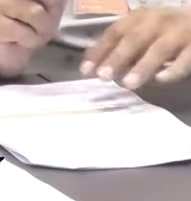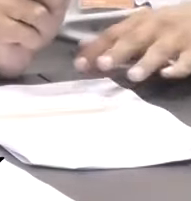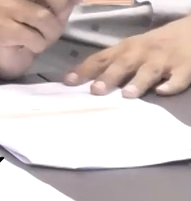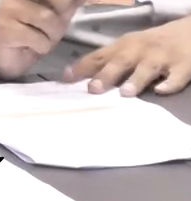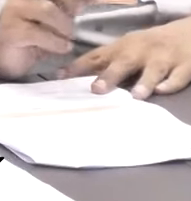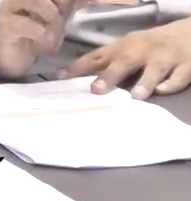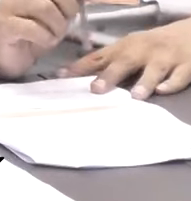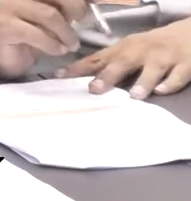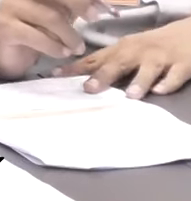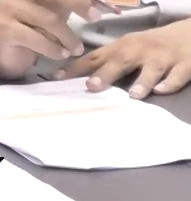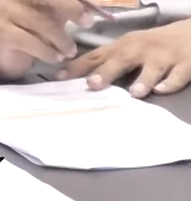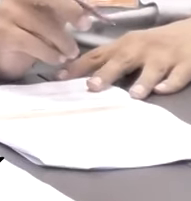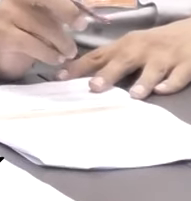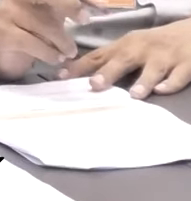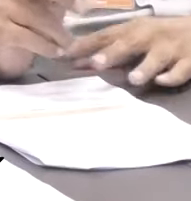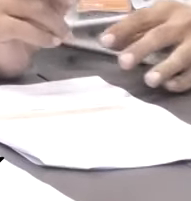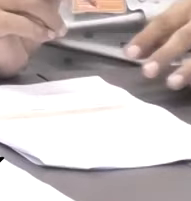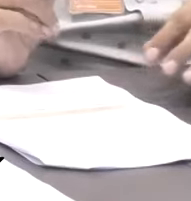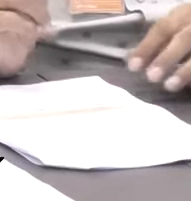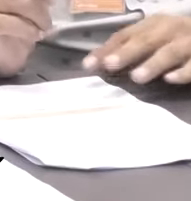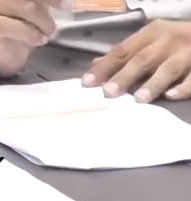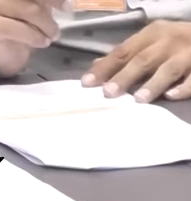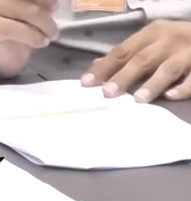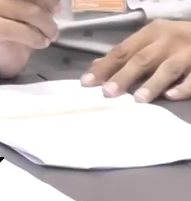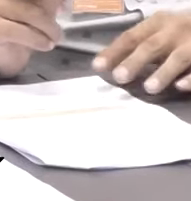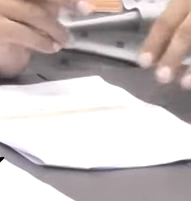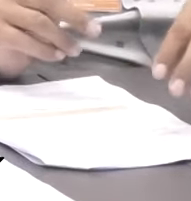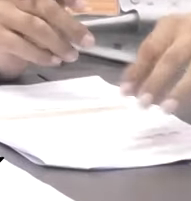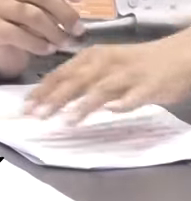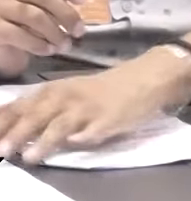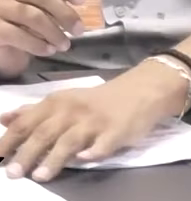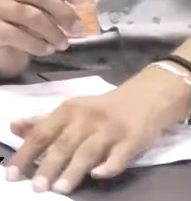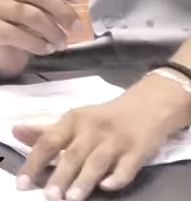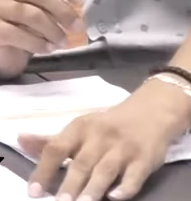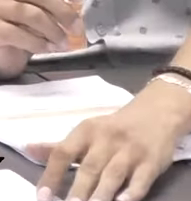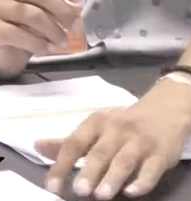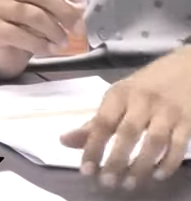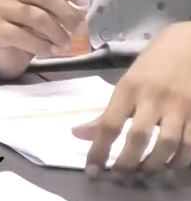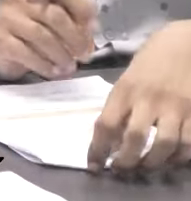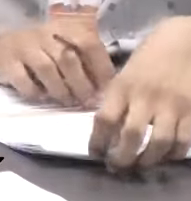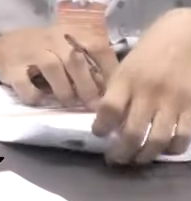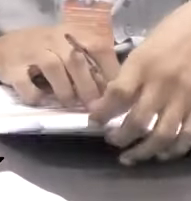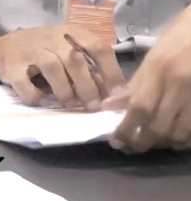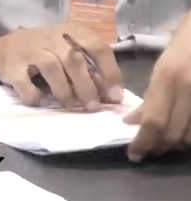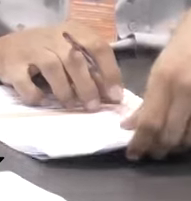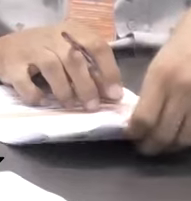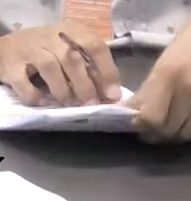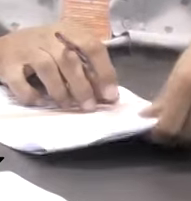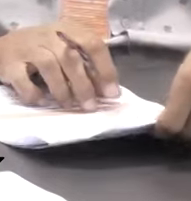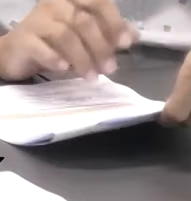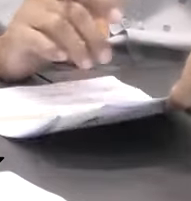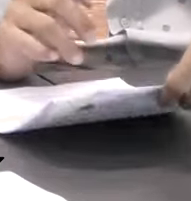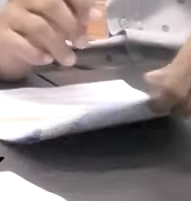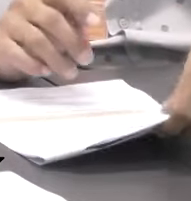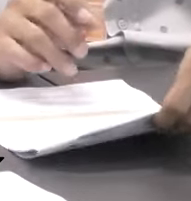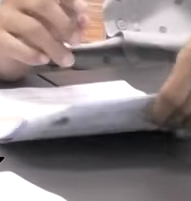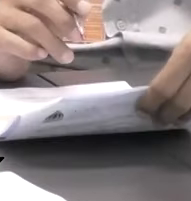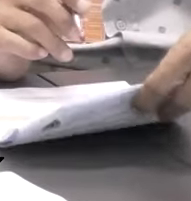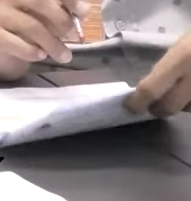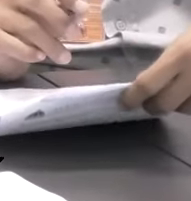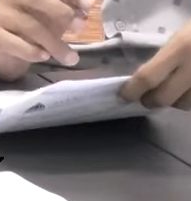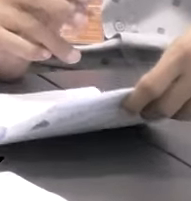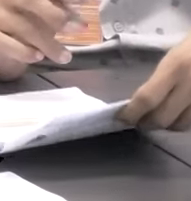comunicação. Poderia-se interpretar que isso fere o que dispõe os artigos